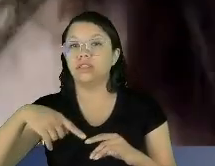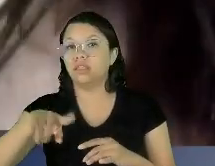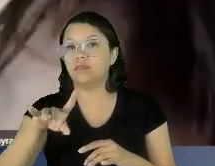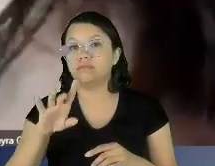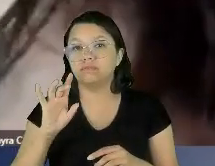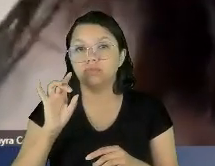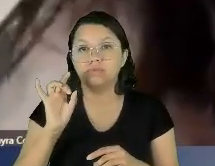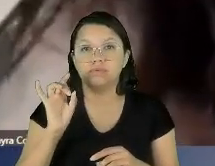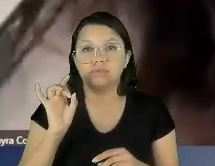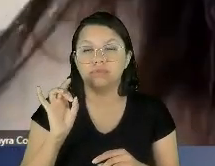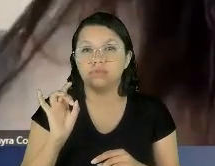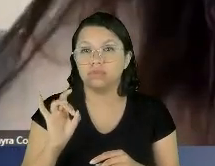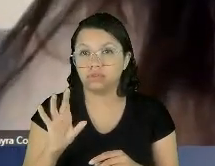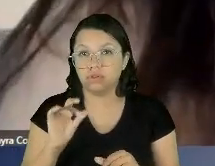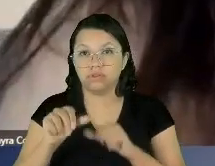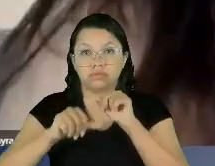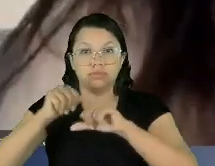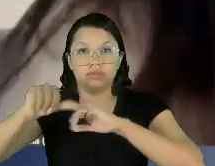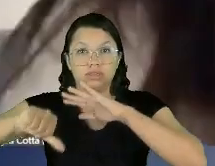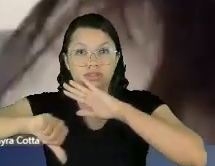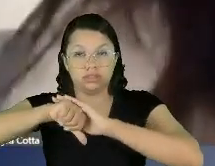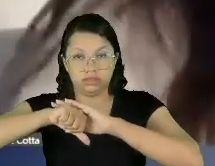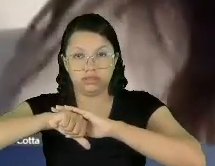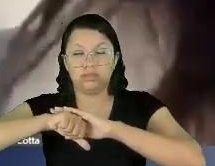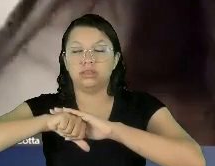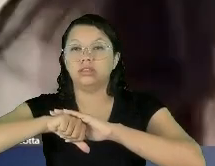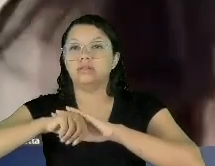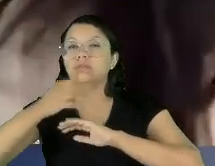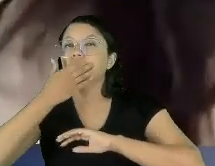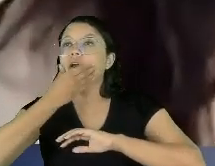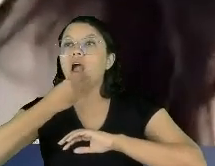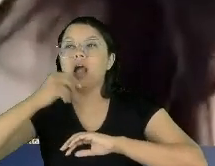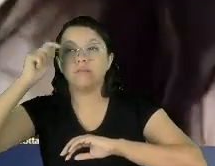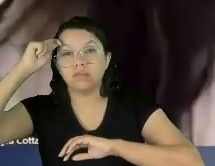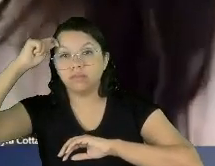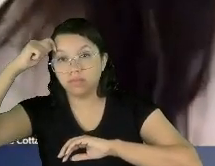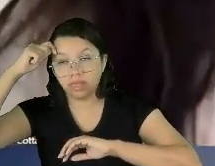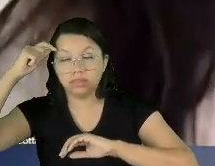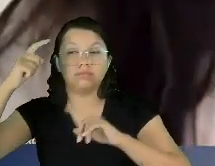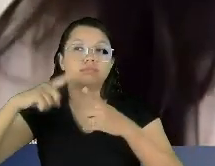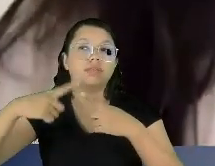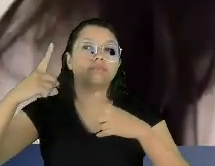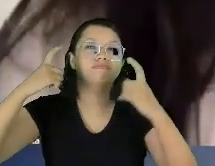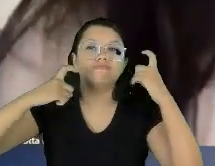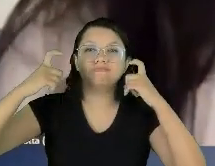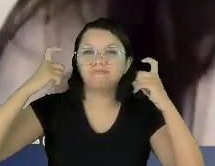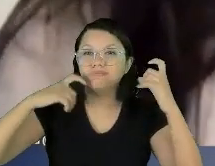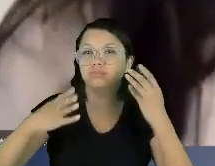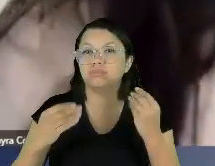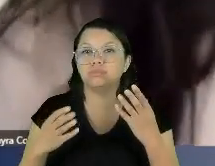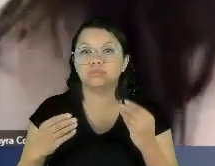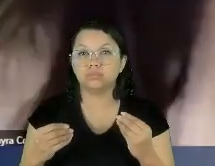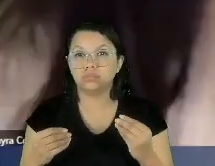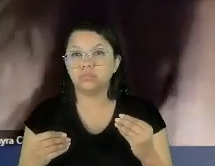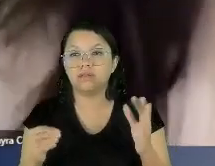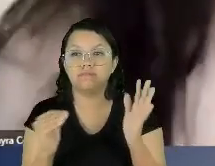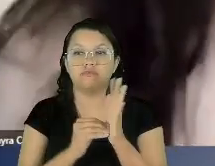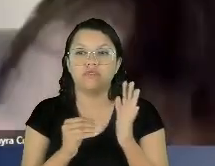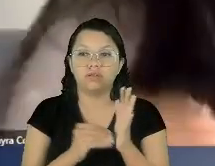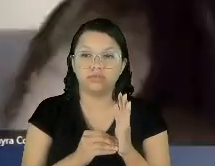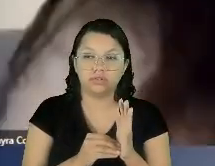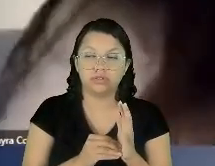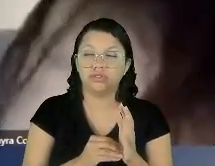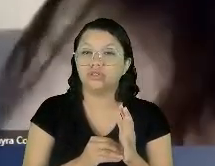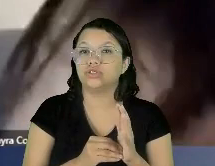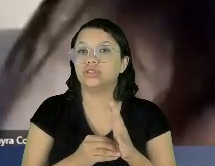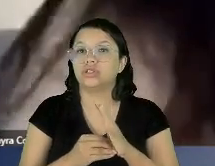ela não vai apenas criminalizar exclusivamente homens negros, mas me preocupa muito